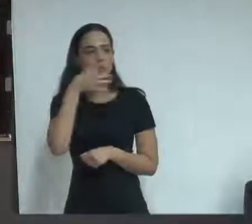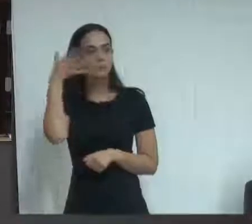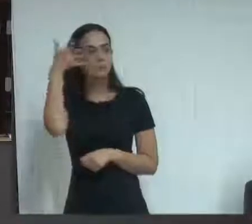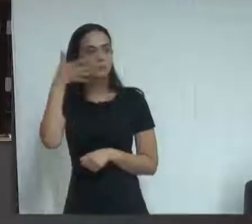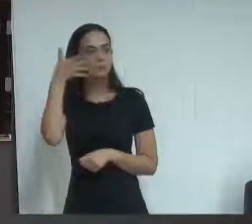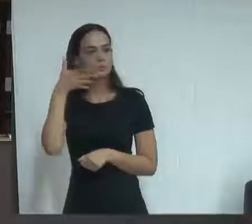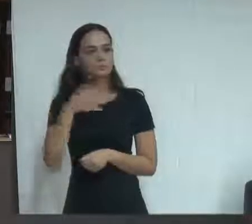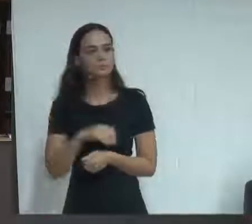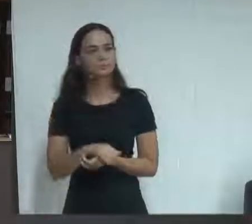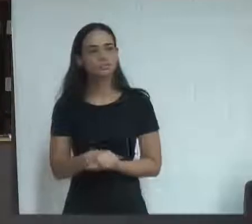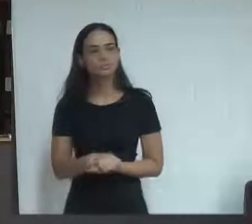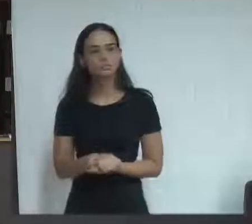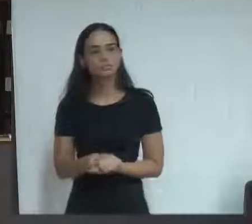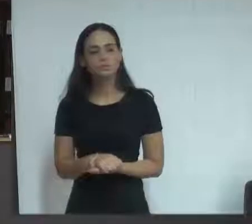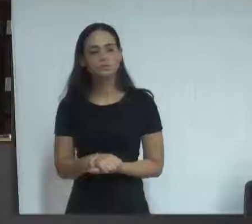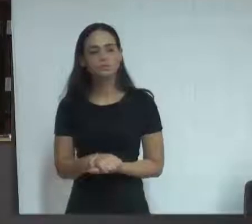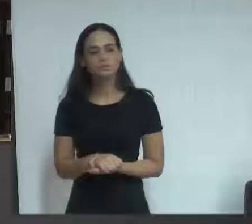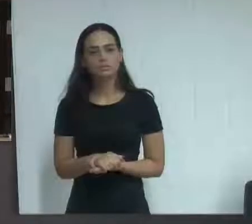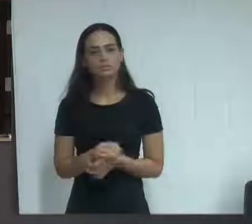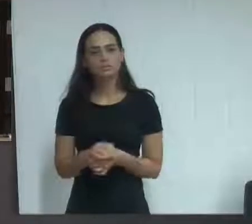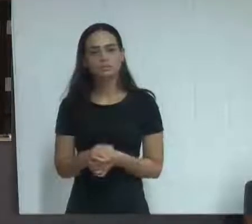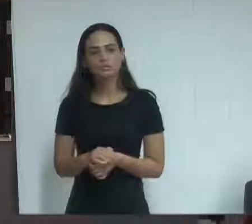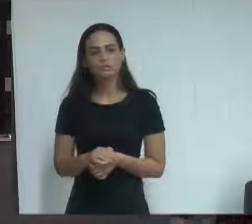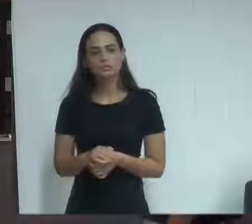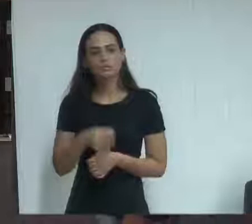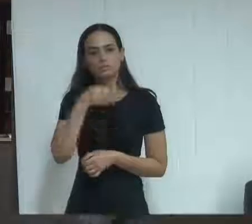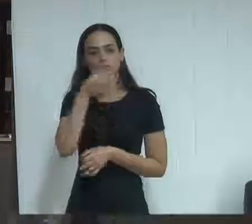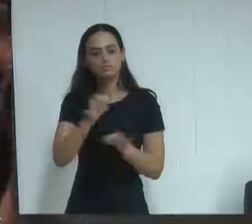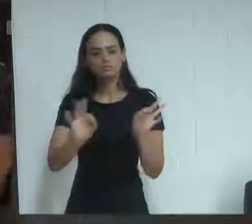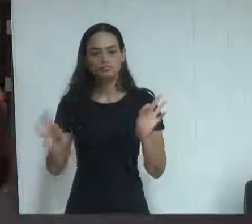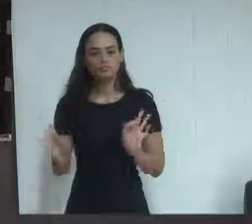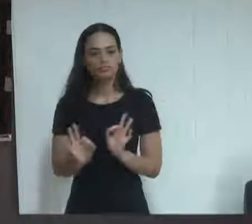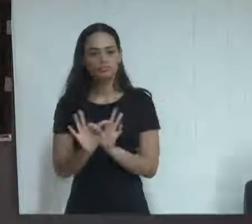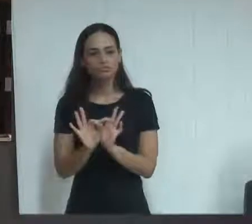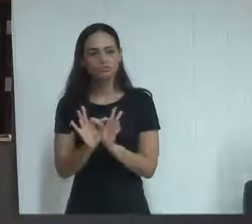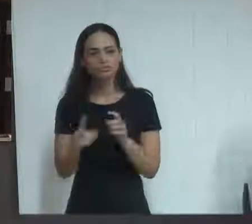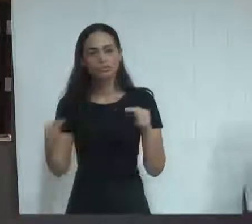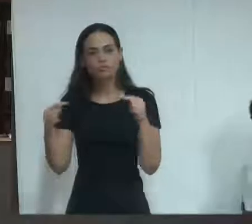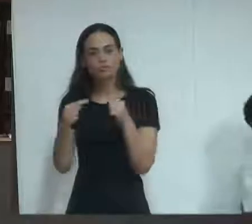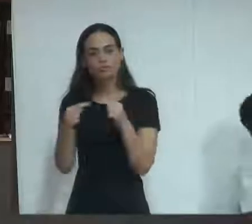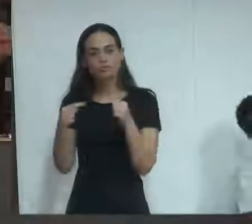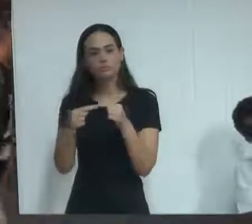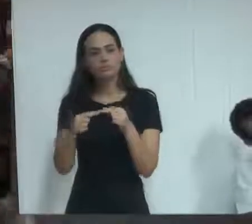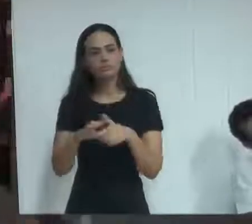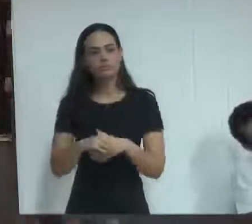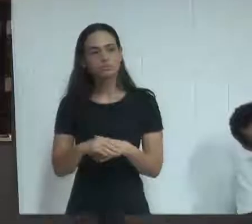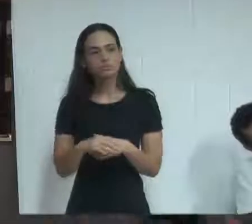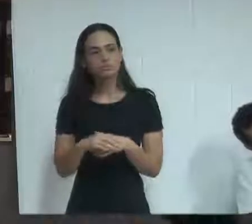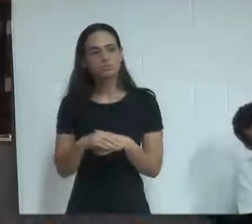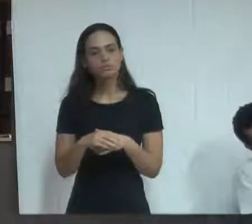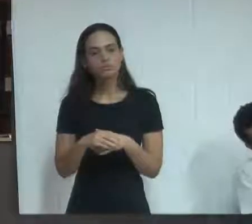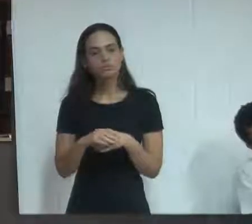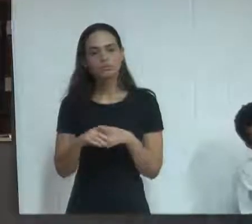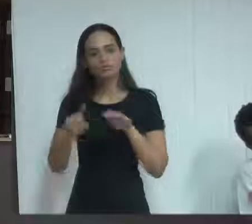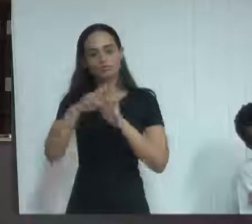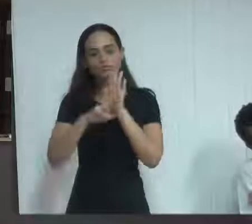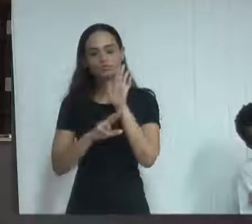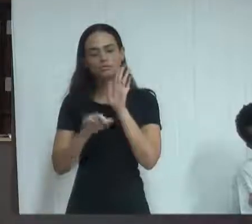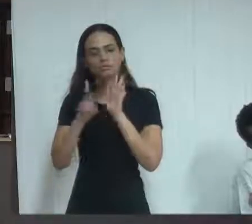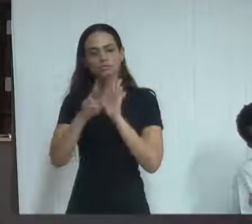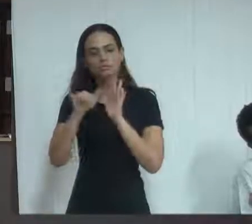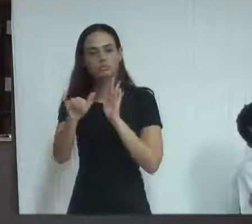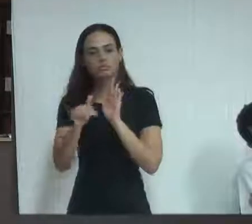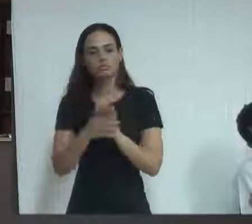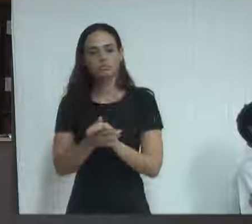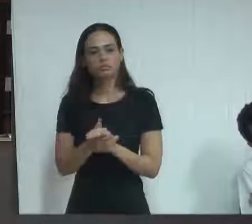liderança? Não havendo mais nenhuma manifestação de lideranças, de acordo com o artigo 180, parágrafo 1º do Regimento Interno, solicito ao primeiro secretário